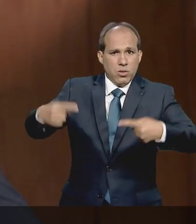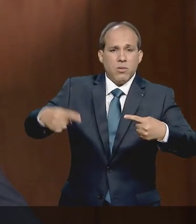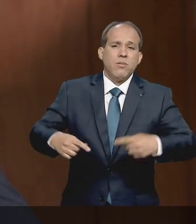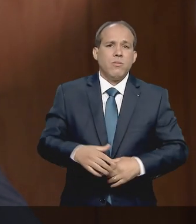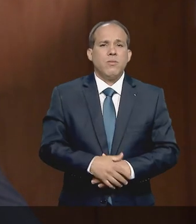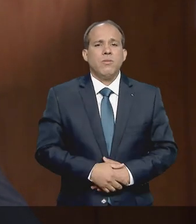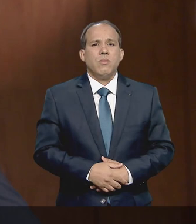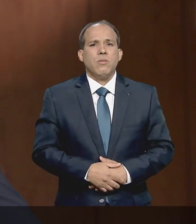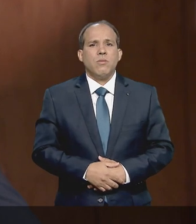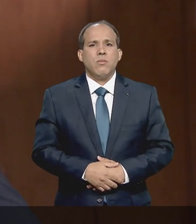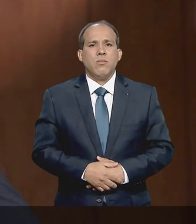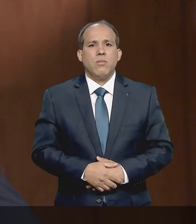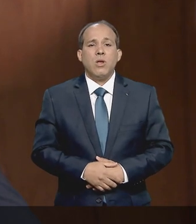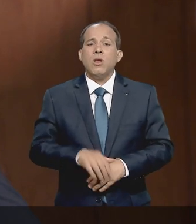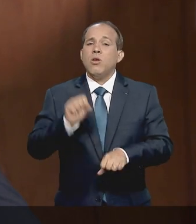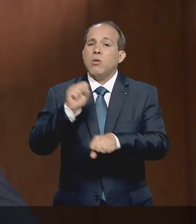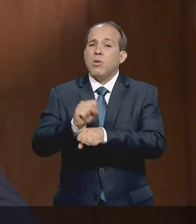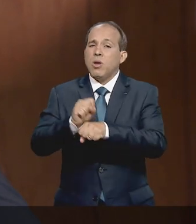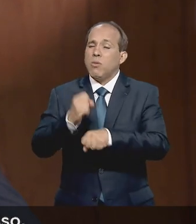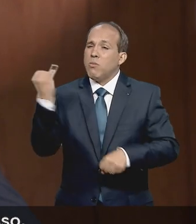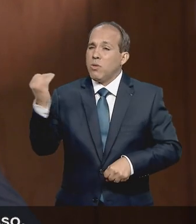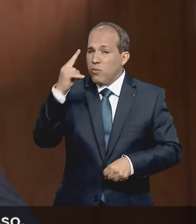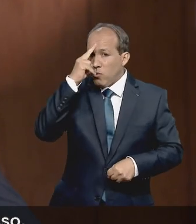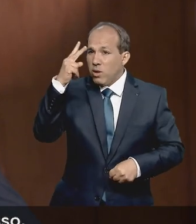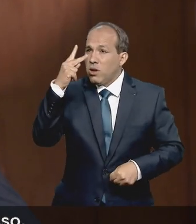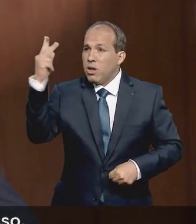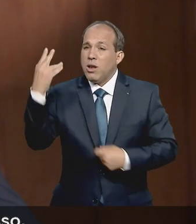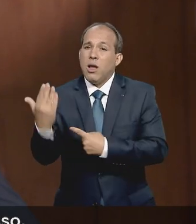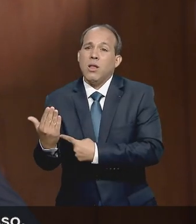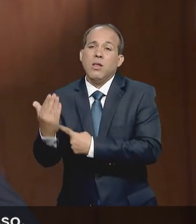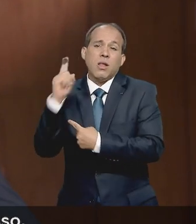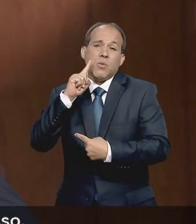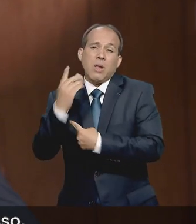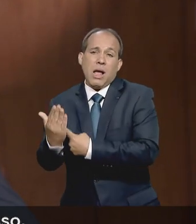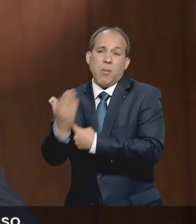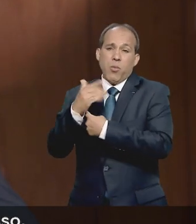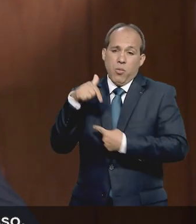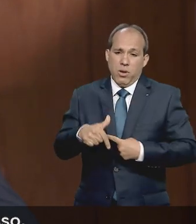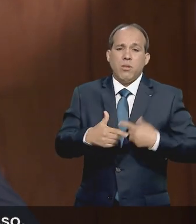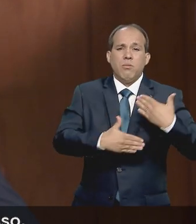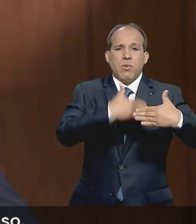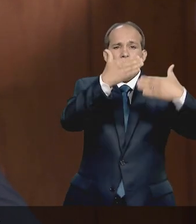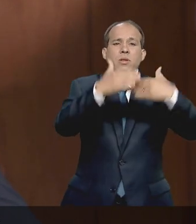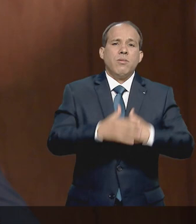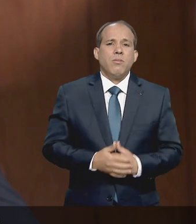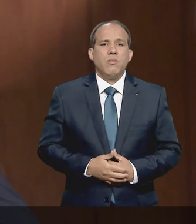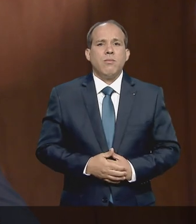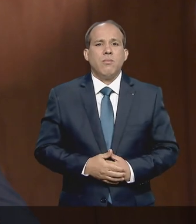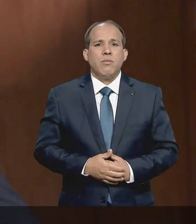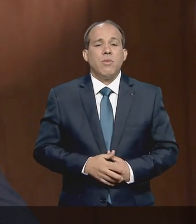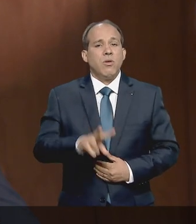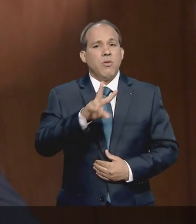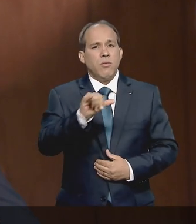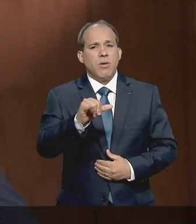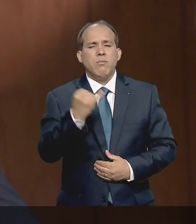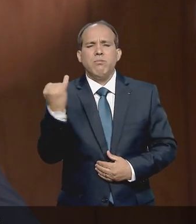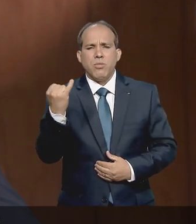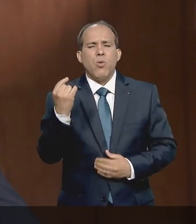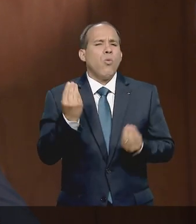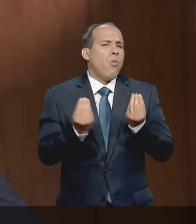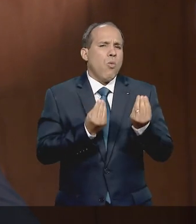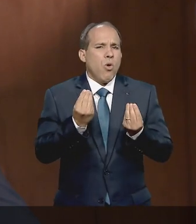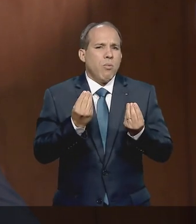político contamos com o fundamental apoio do governo dos Estados Unidos nesse processo que será determinante